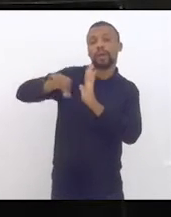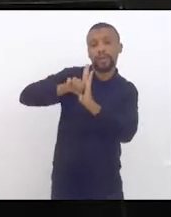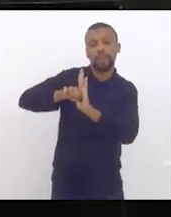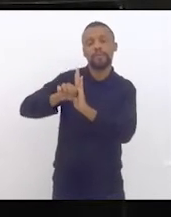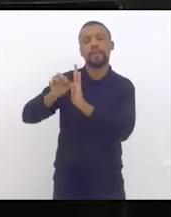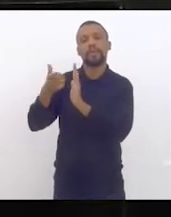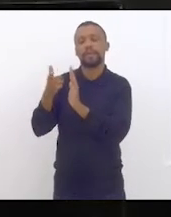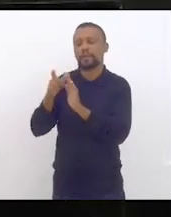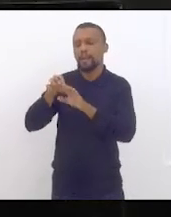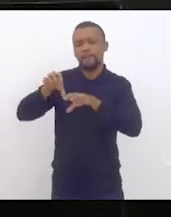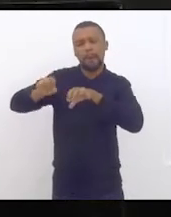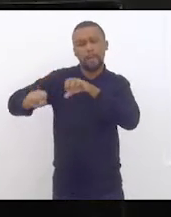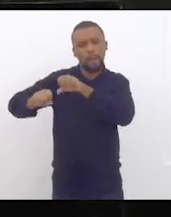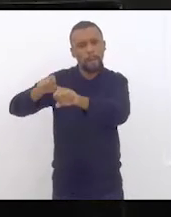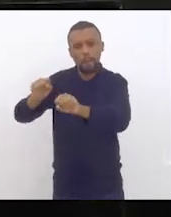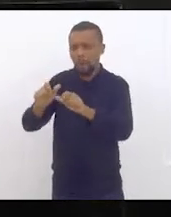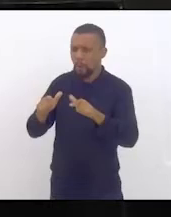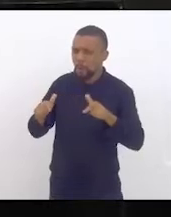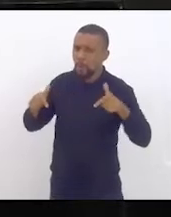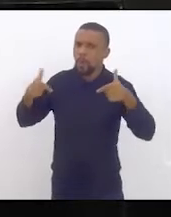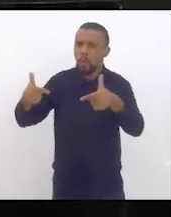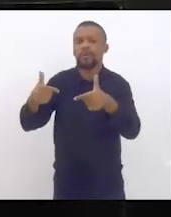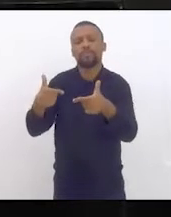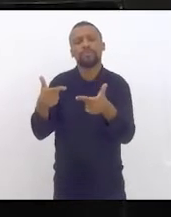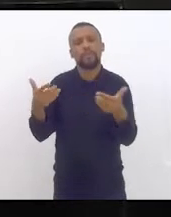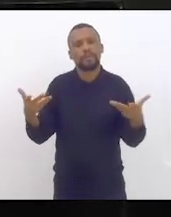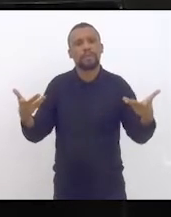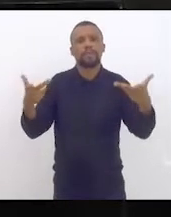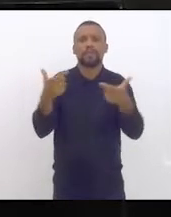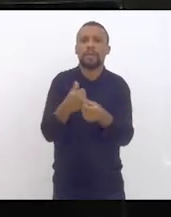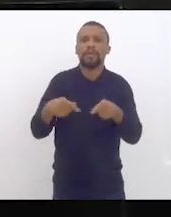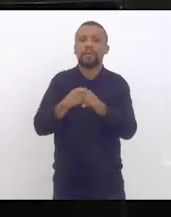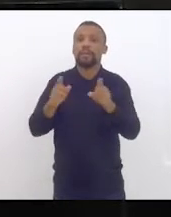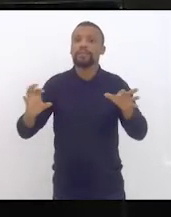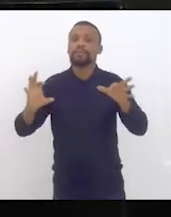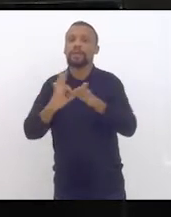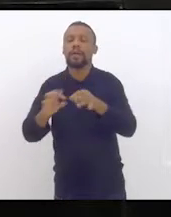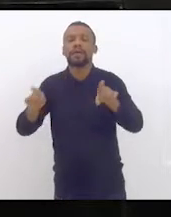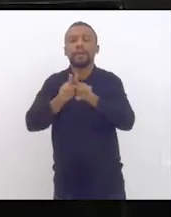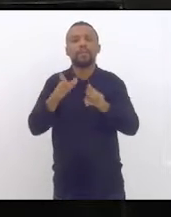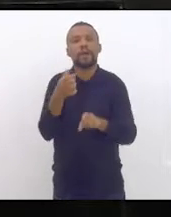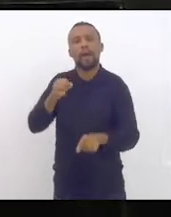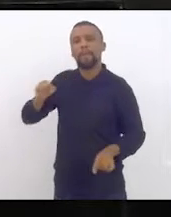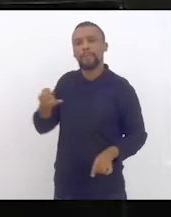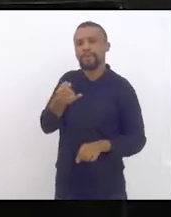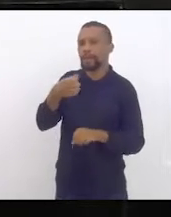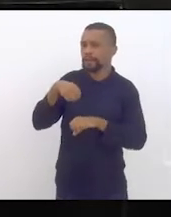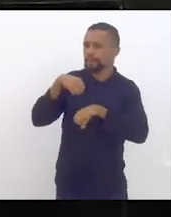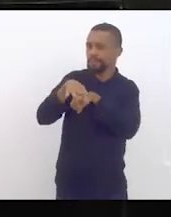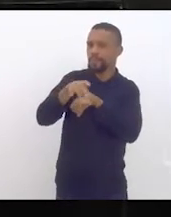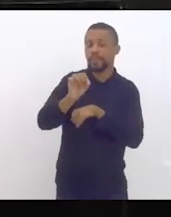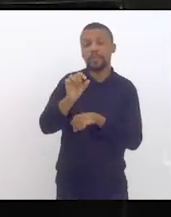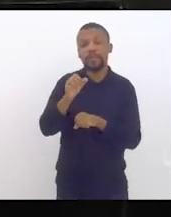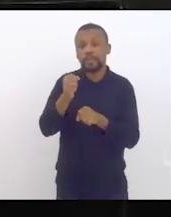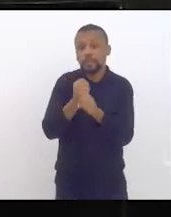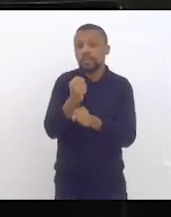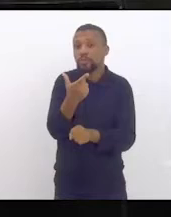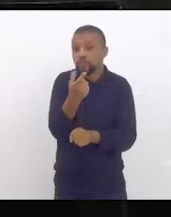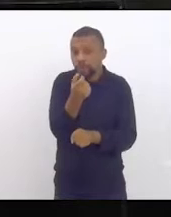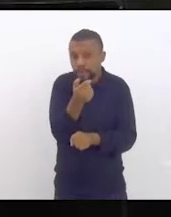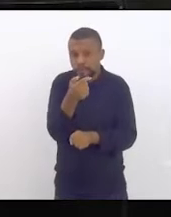efetiva e integrada não podemos aqui deixar de destacar também que desde 2